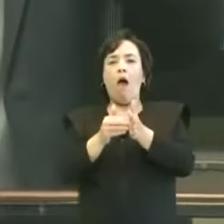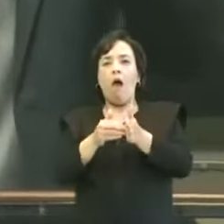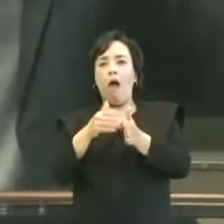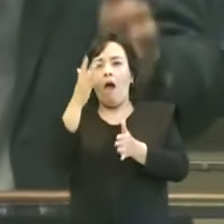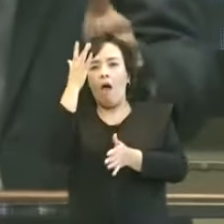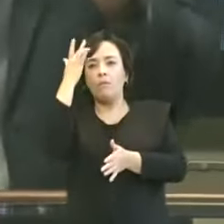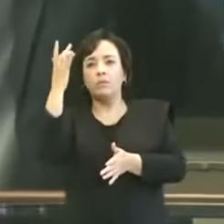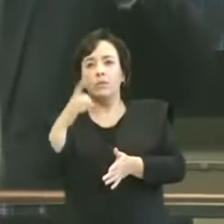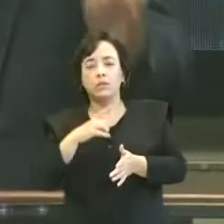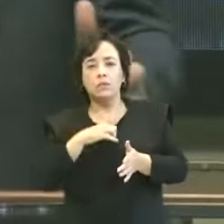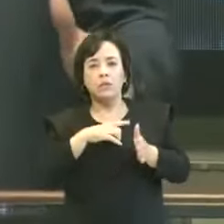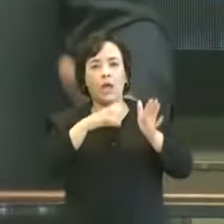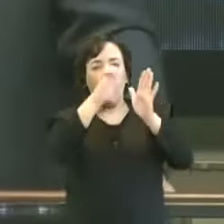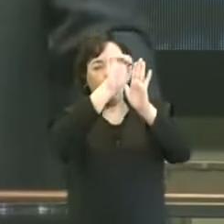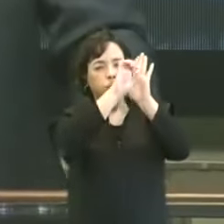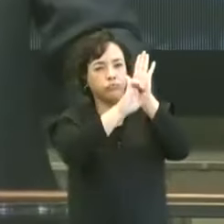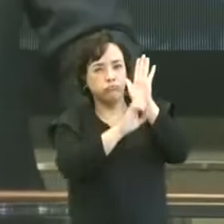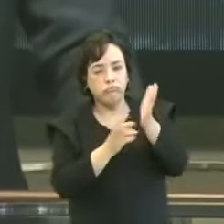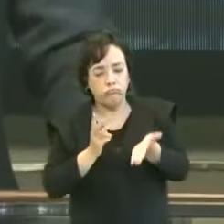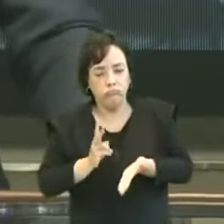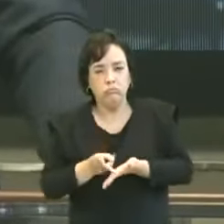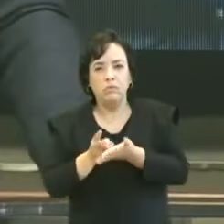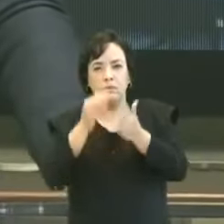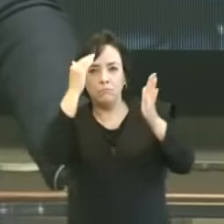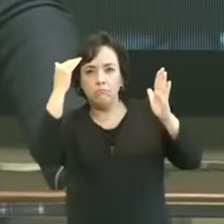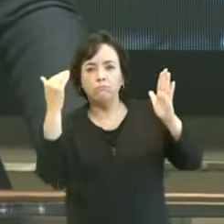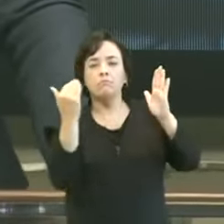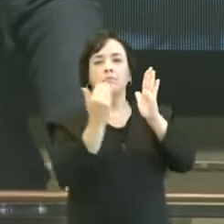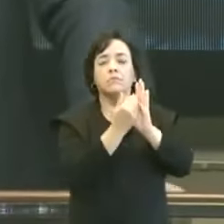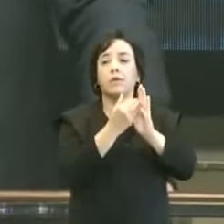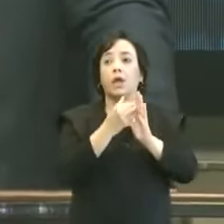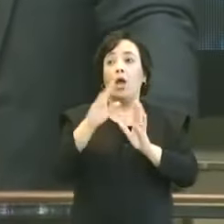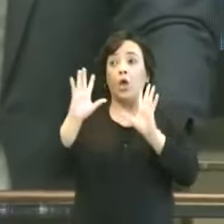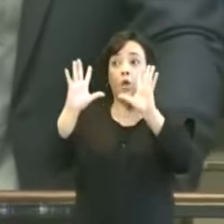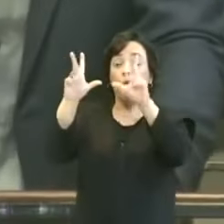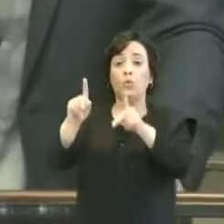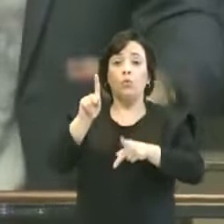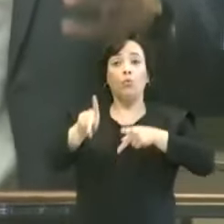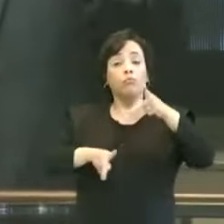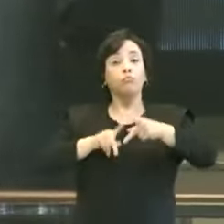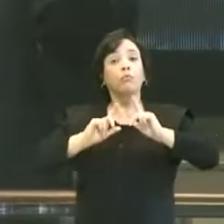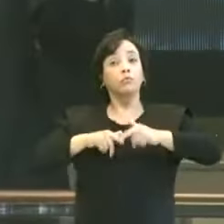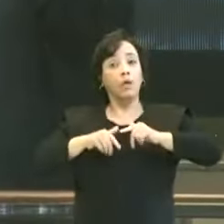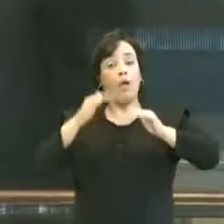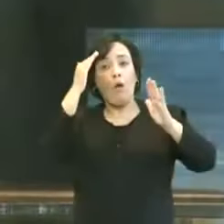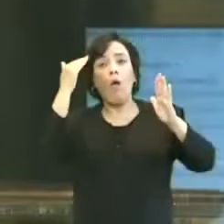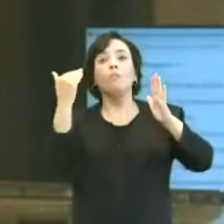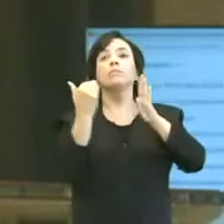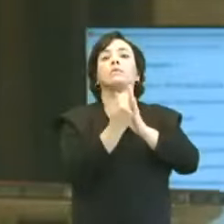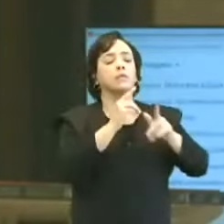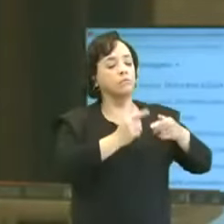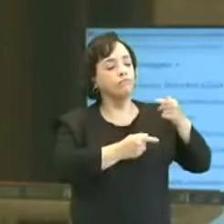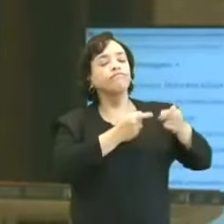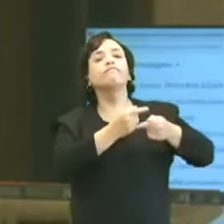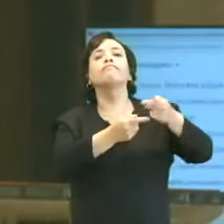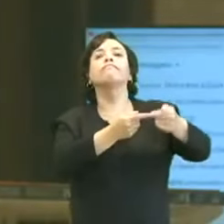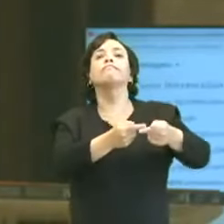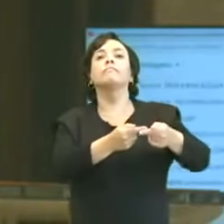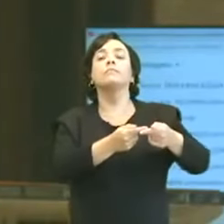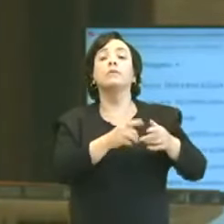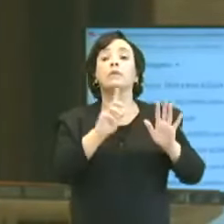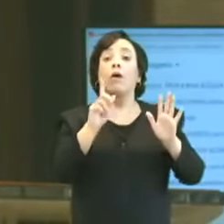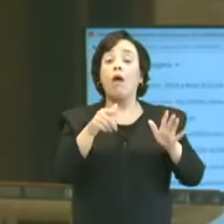um estatuto perpétuo para os filhos de Israel pelas suas gerações. Isso era fazer parte da